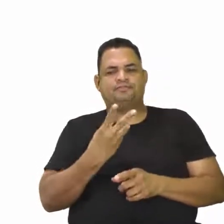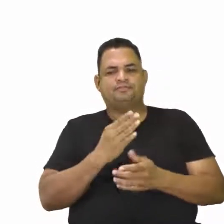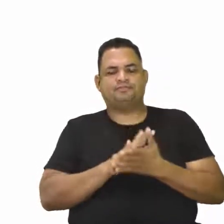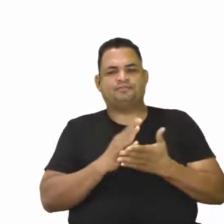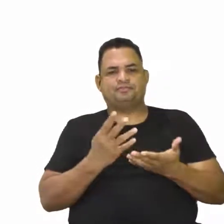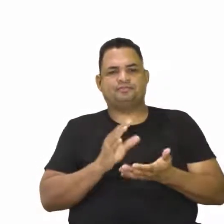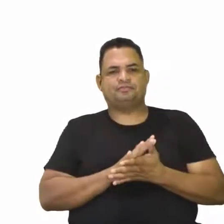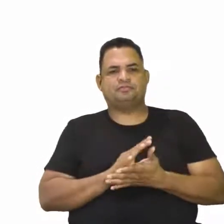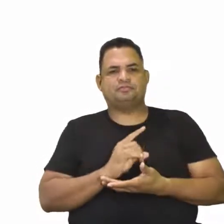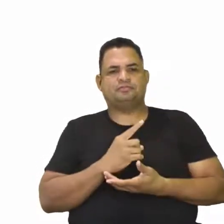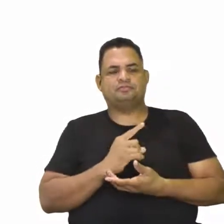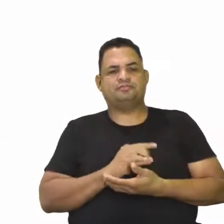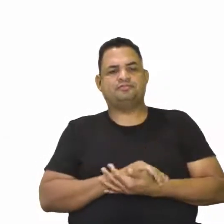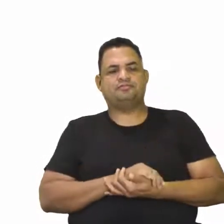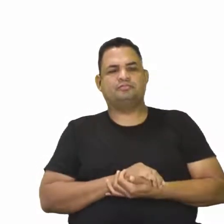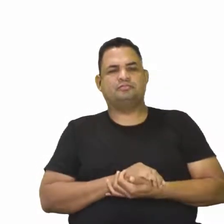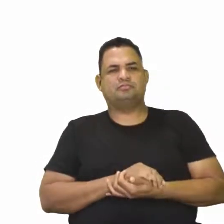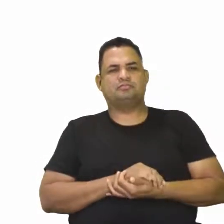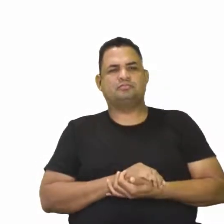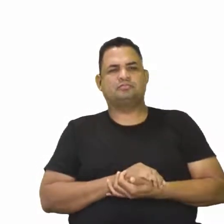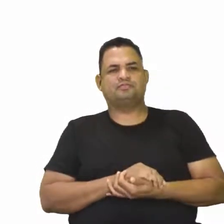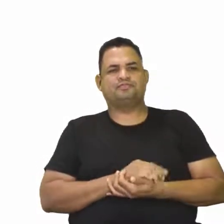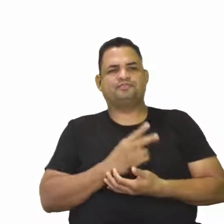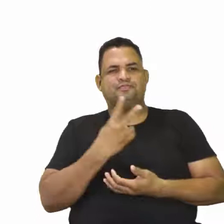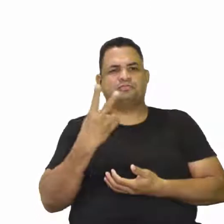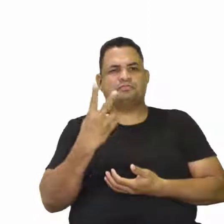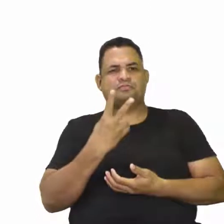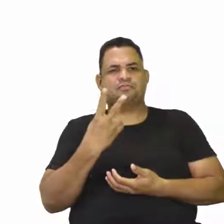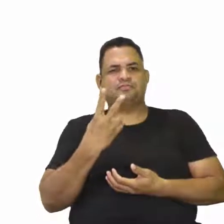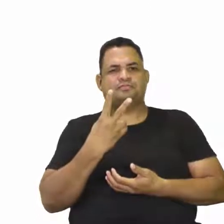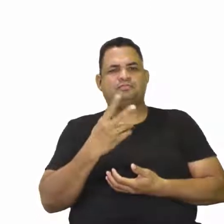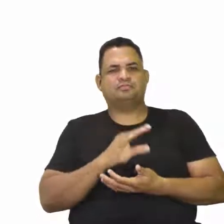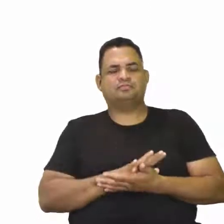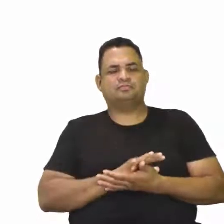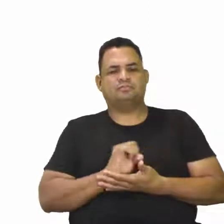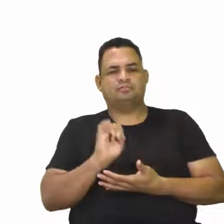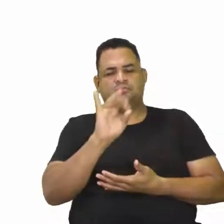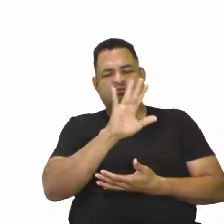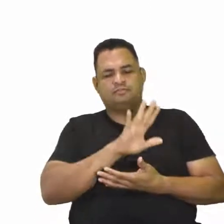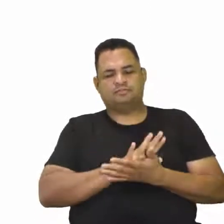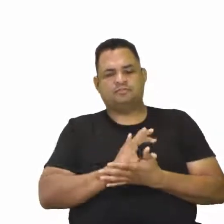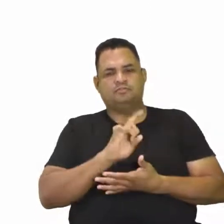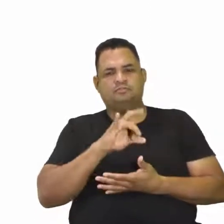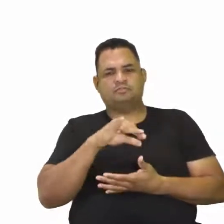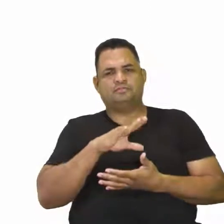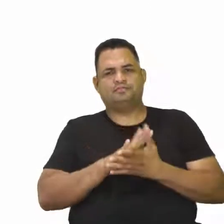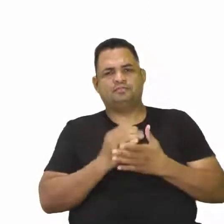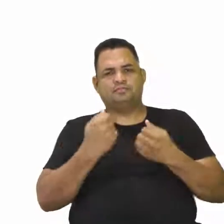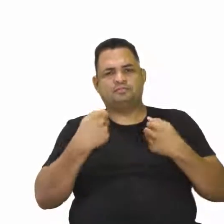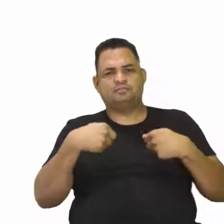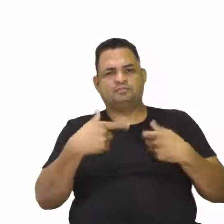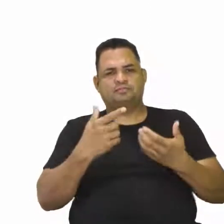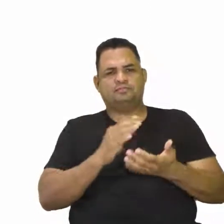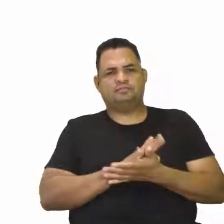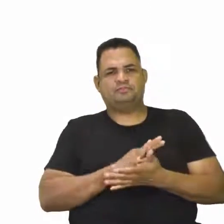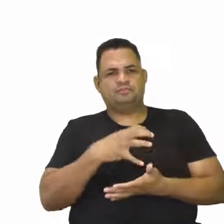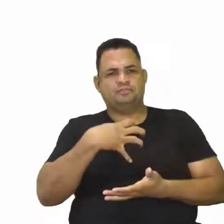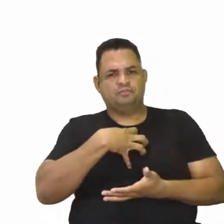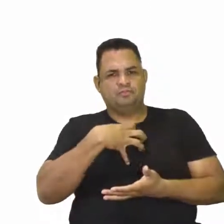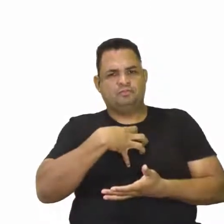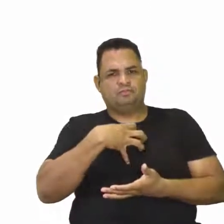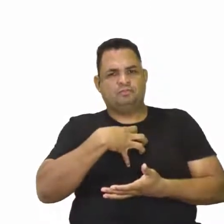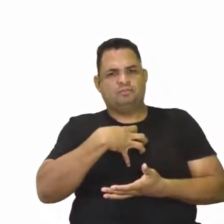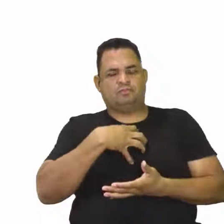2 somente. Então, vamos Segunda lá. Pergunta. Segundo o infográfico, podemos considerar sintomas